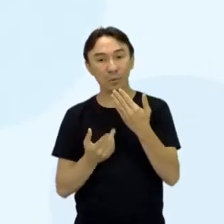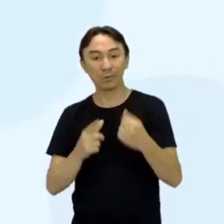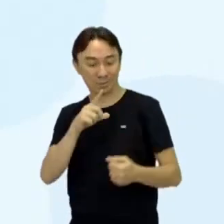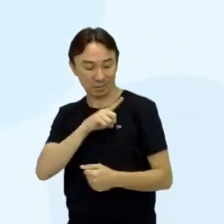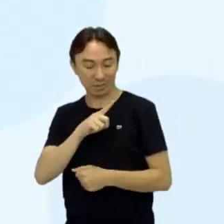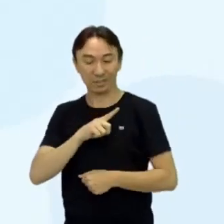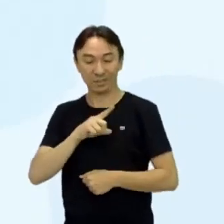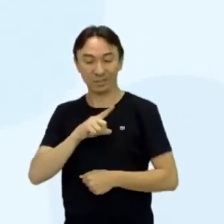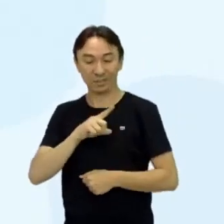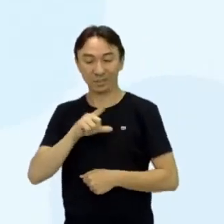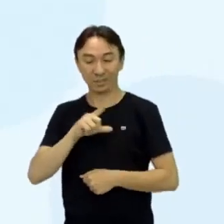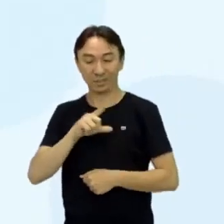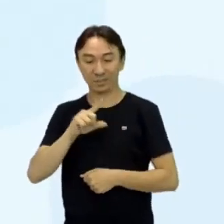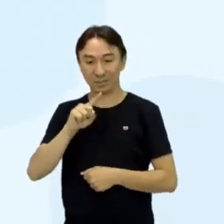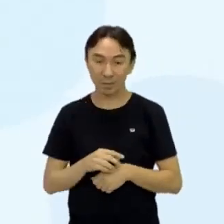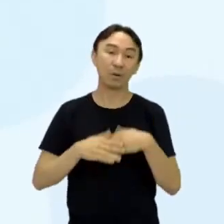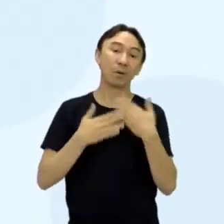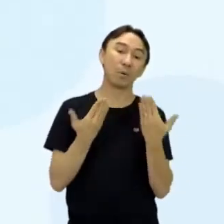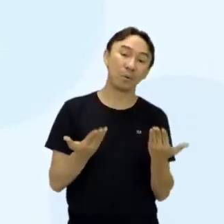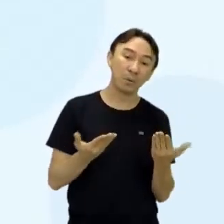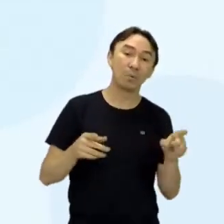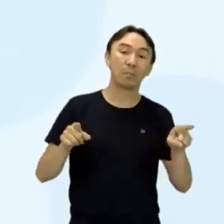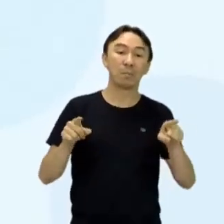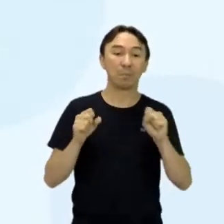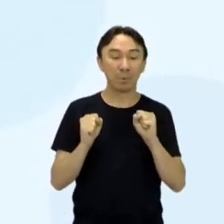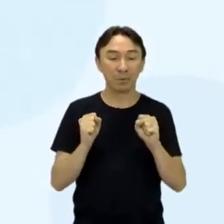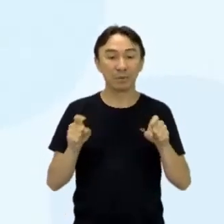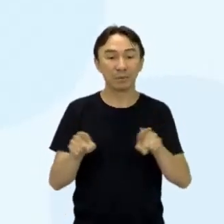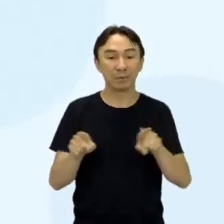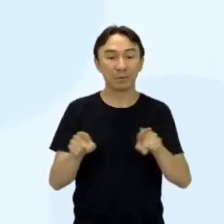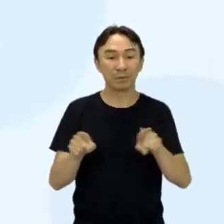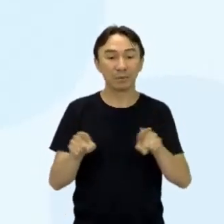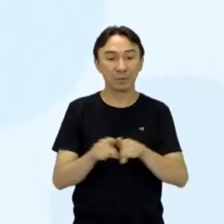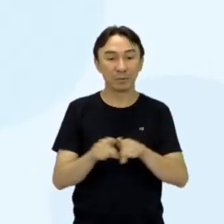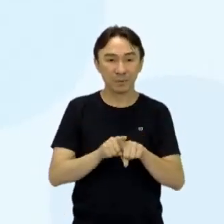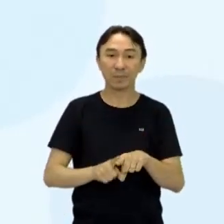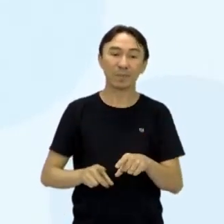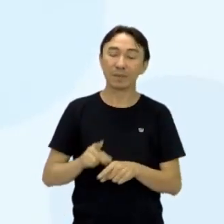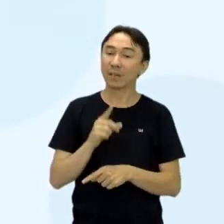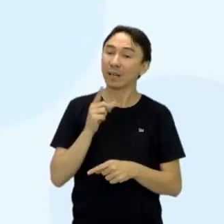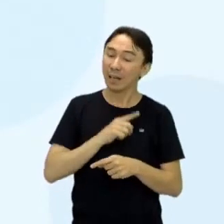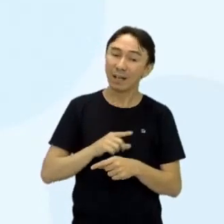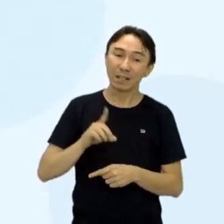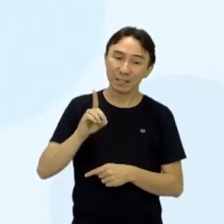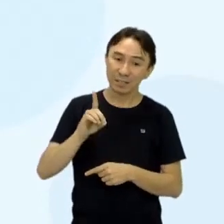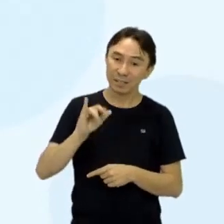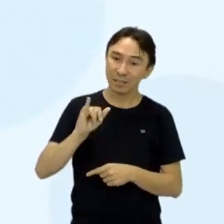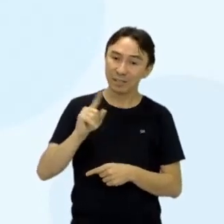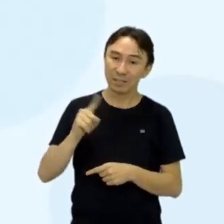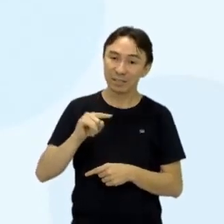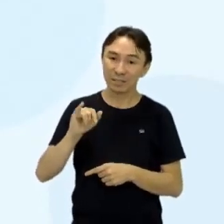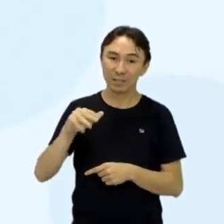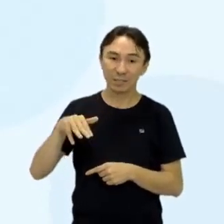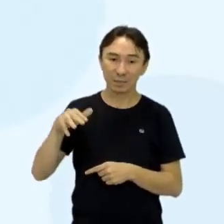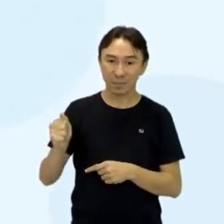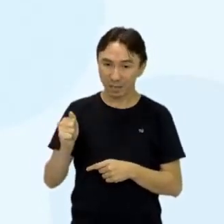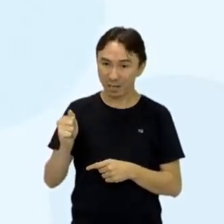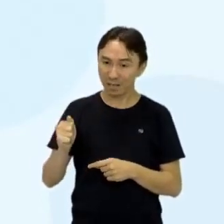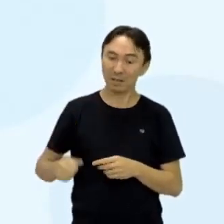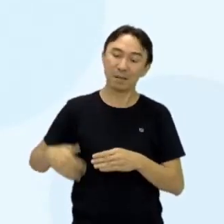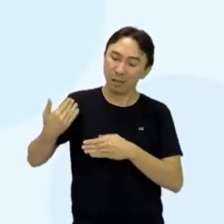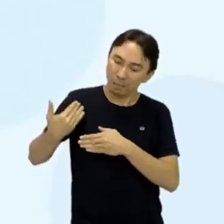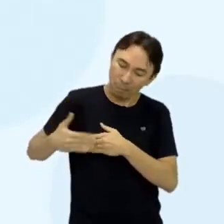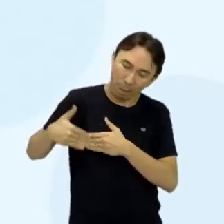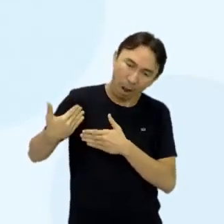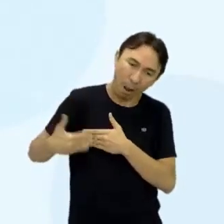viu, ou dízima periódica. Dízima significa números decimais, né? E periódica significa que